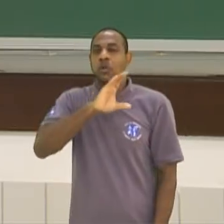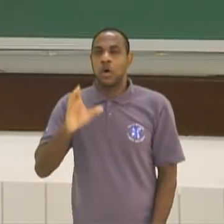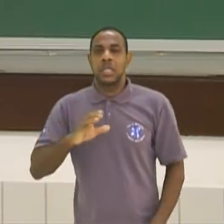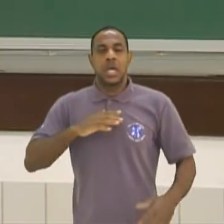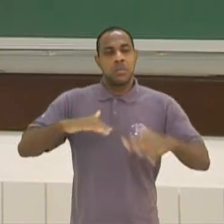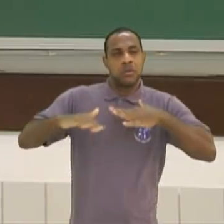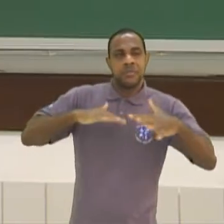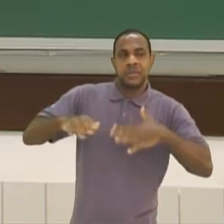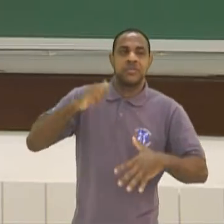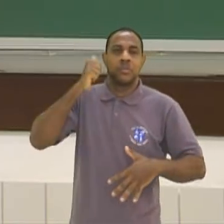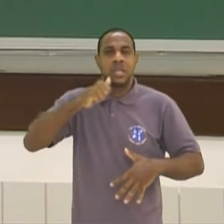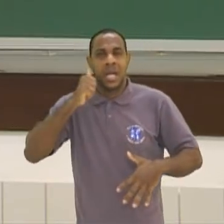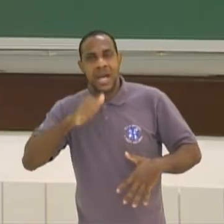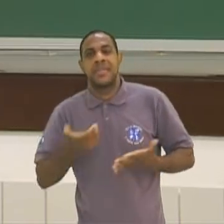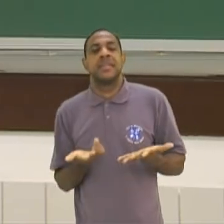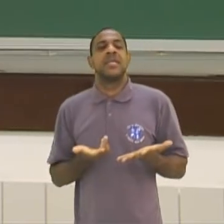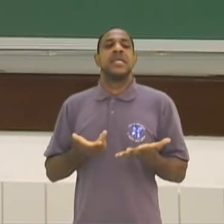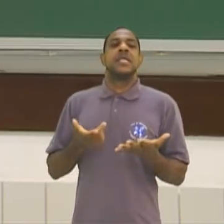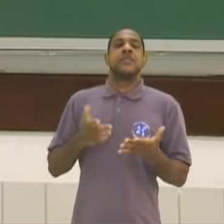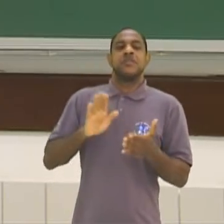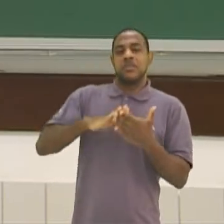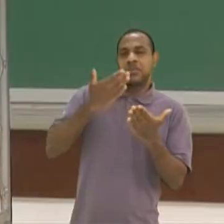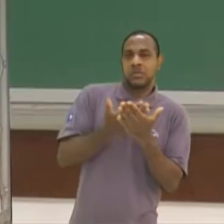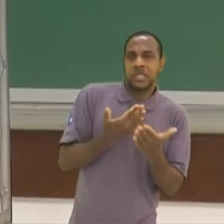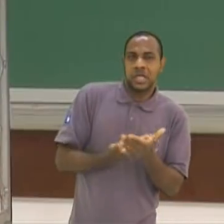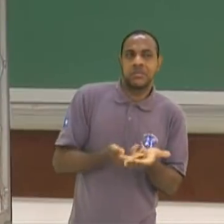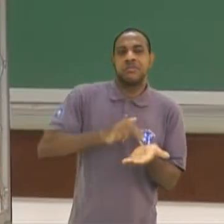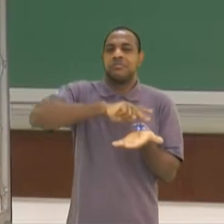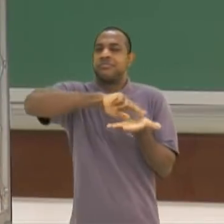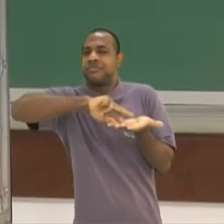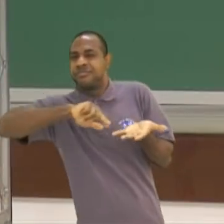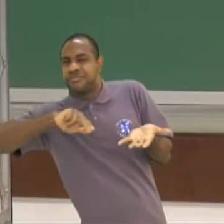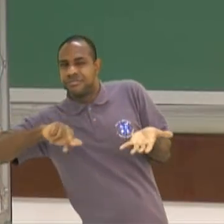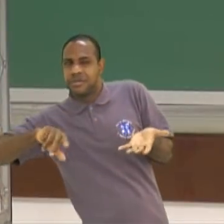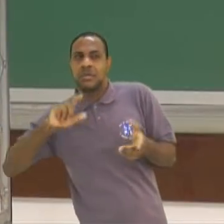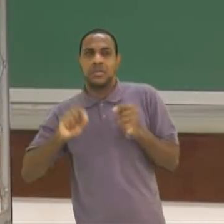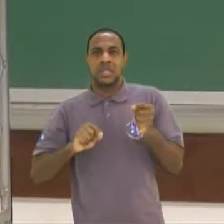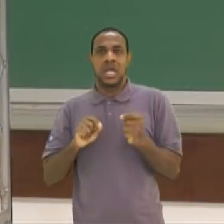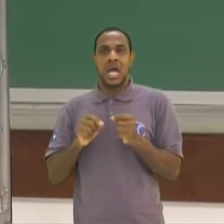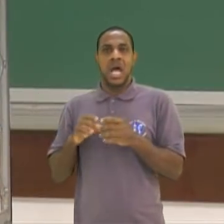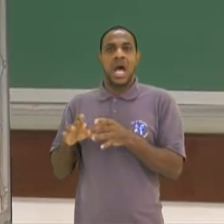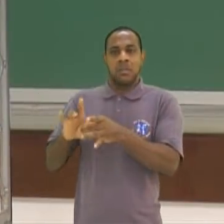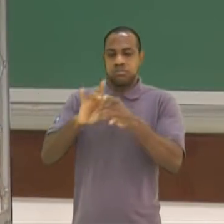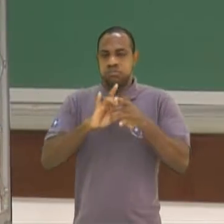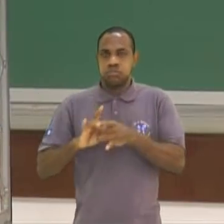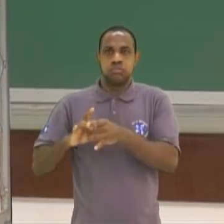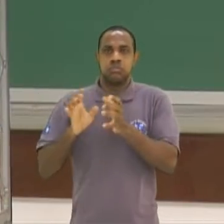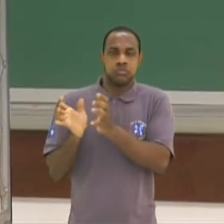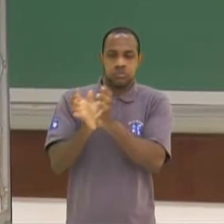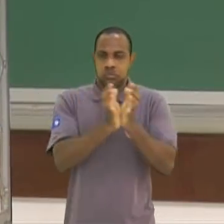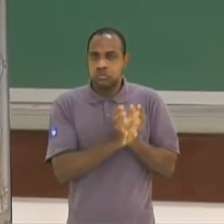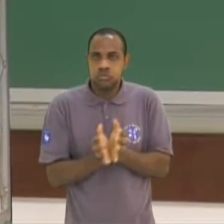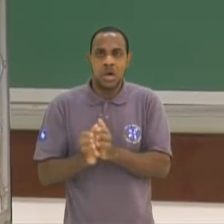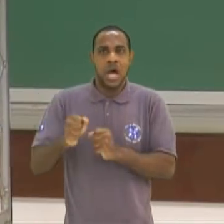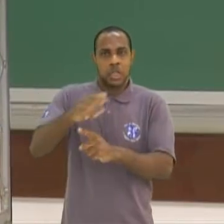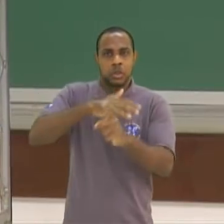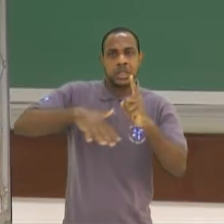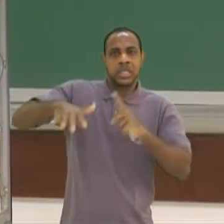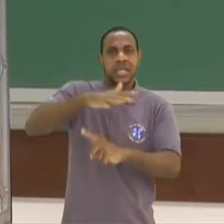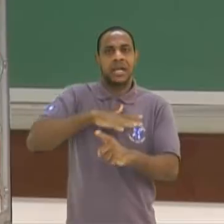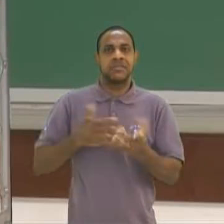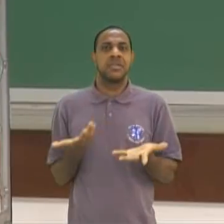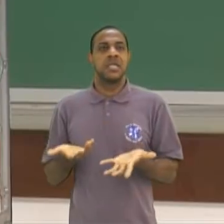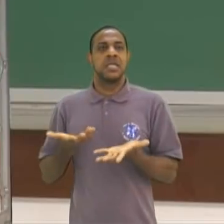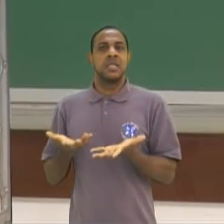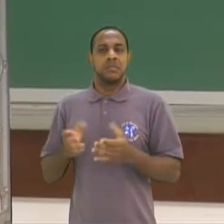advogados, estudantes, familiares de prisioneiros políticos, entre outros. Então a sociedade se organizou para defender realmente na